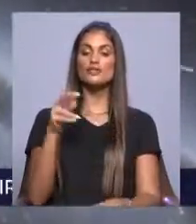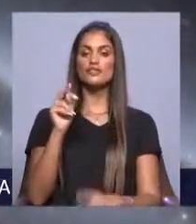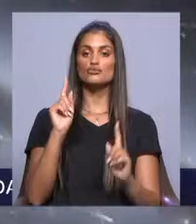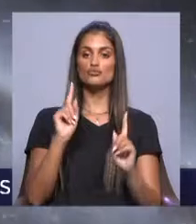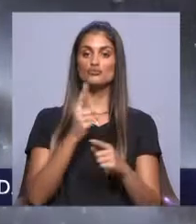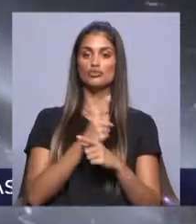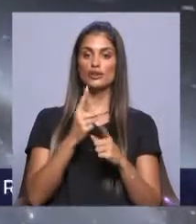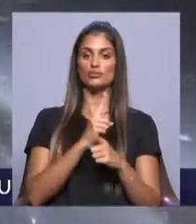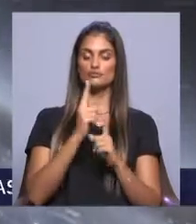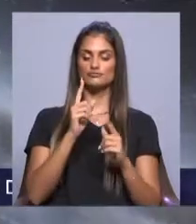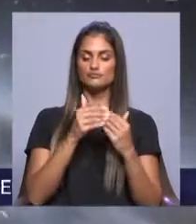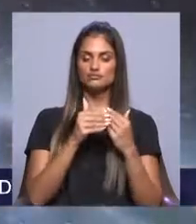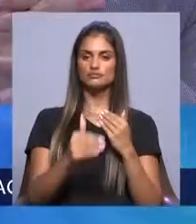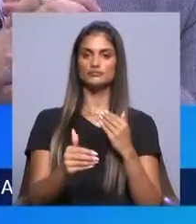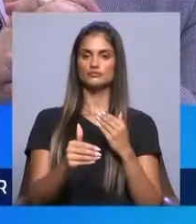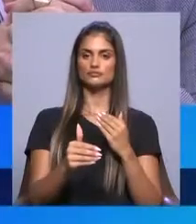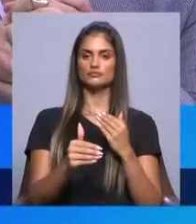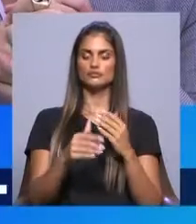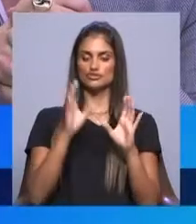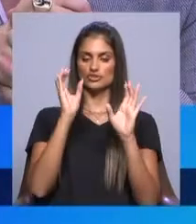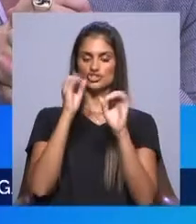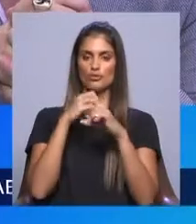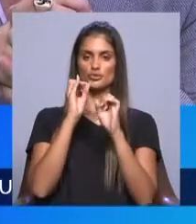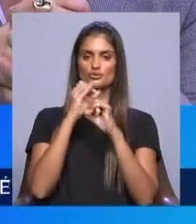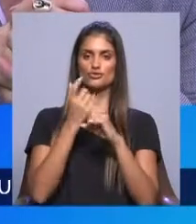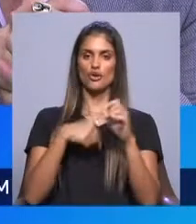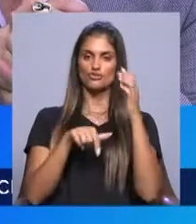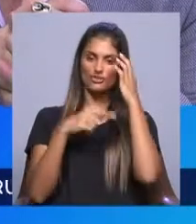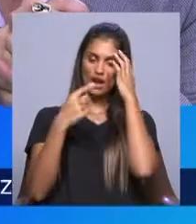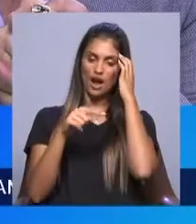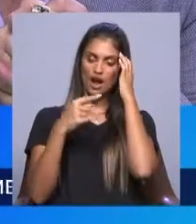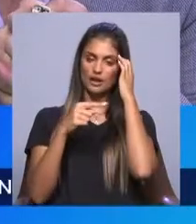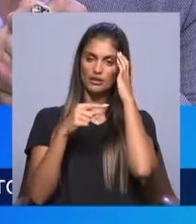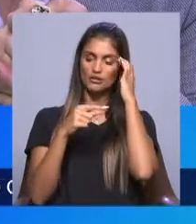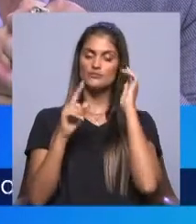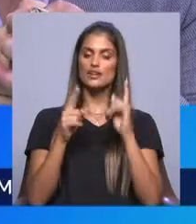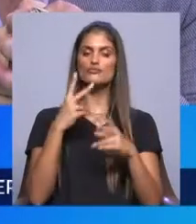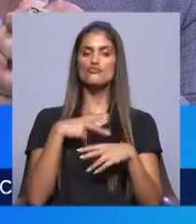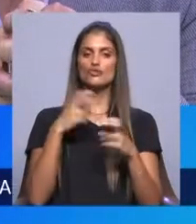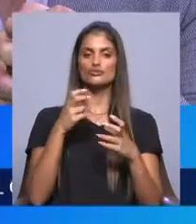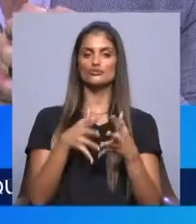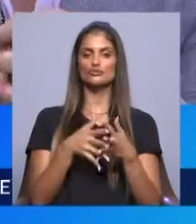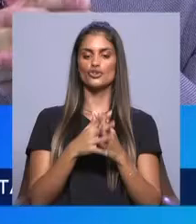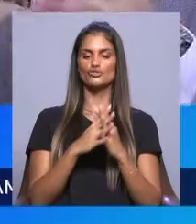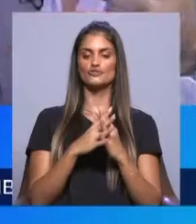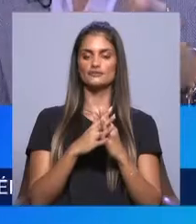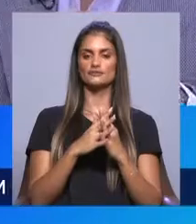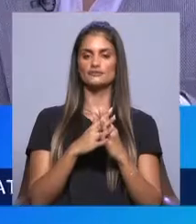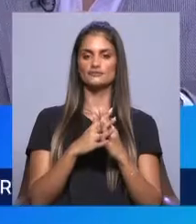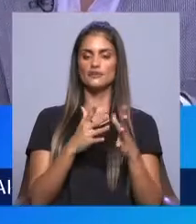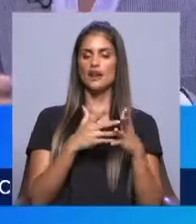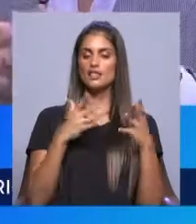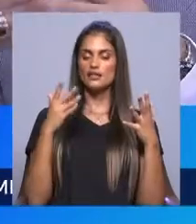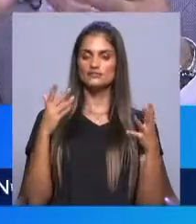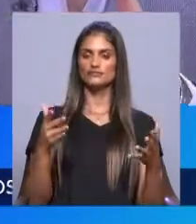dessa altura, e os telescópios que nós temos, começaram a descobrir estruturas